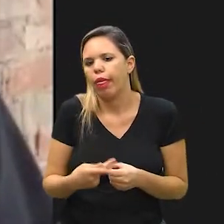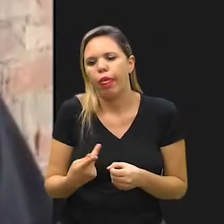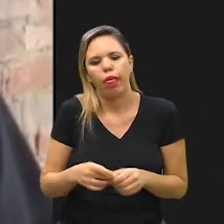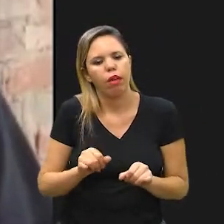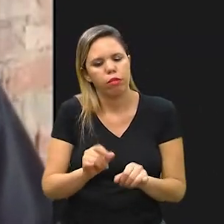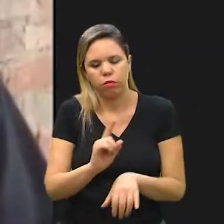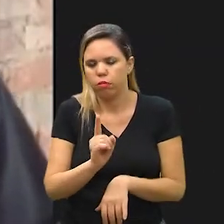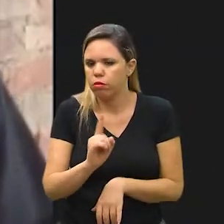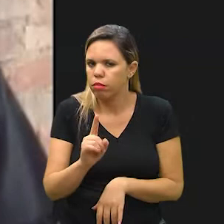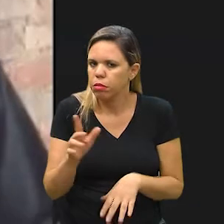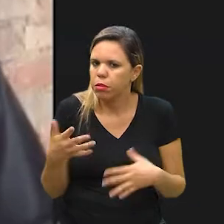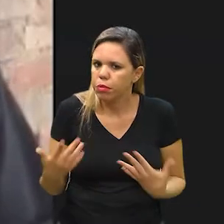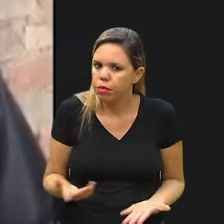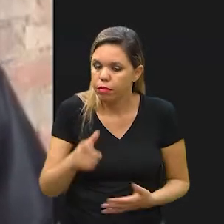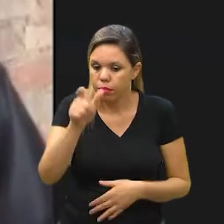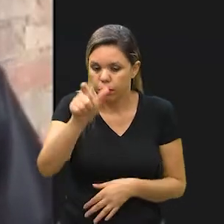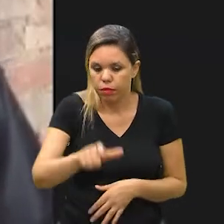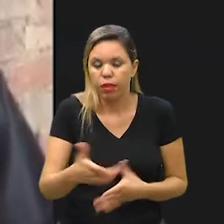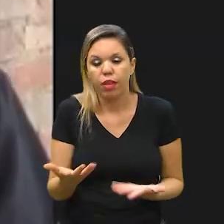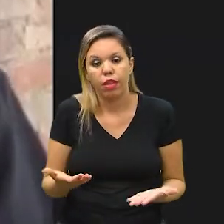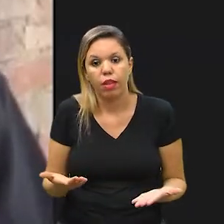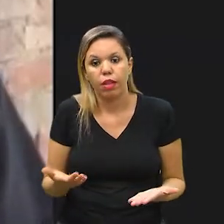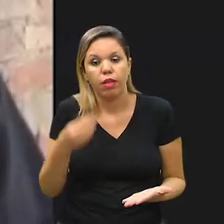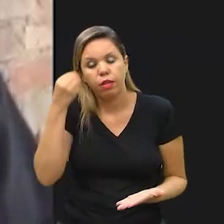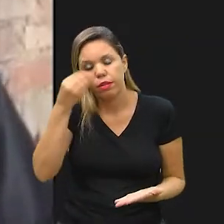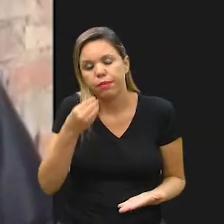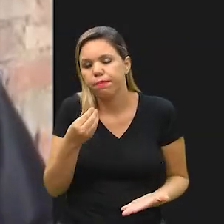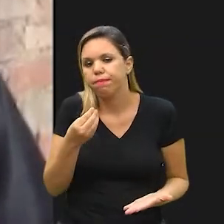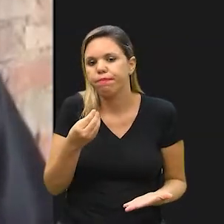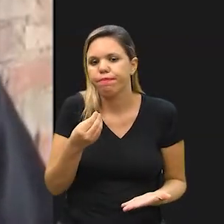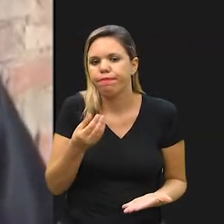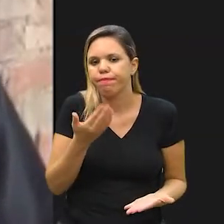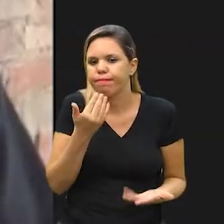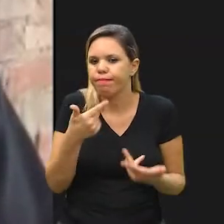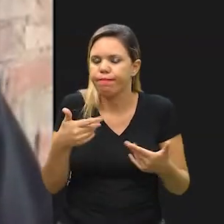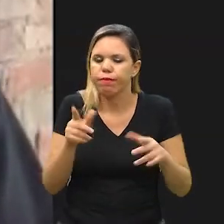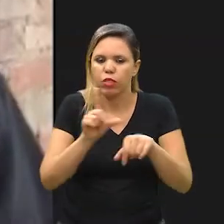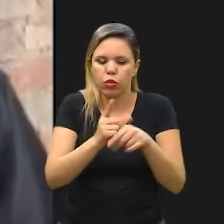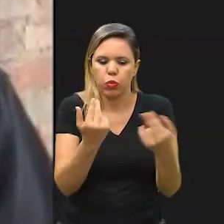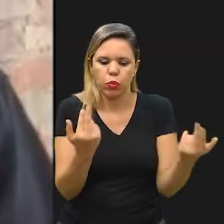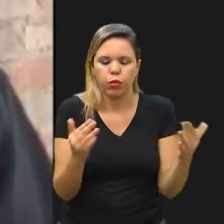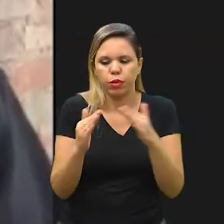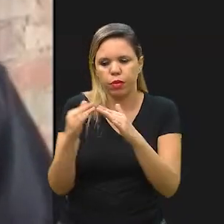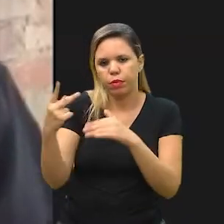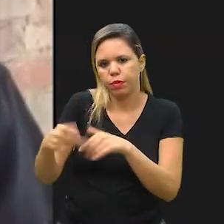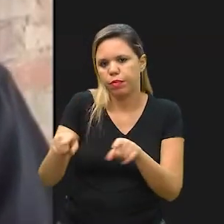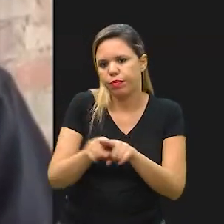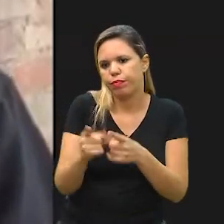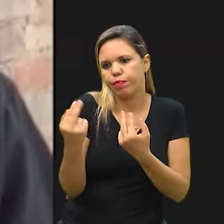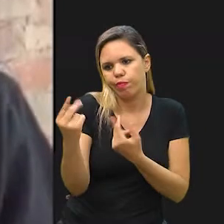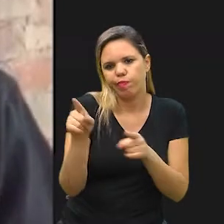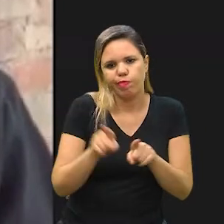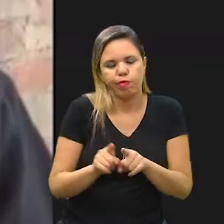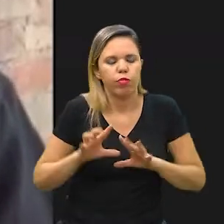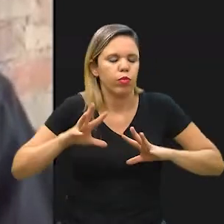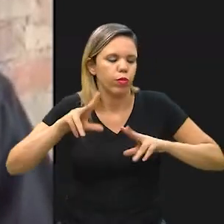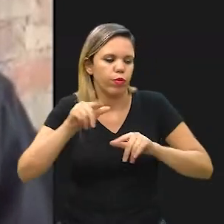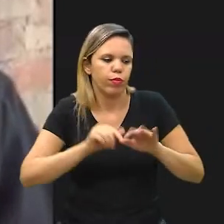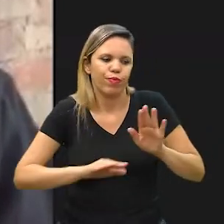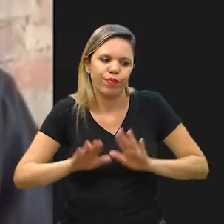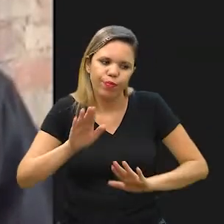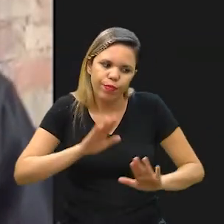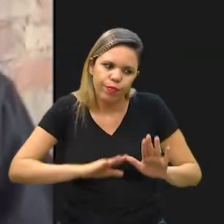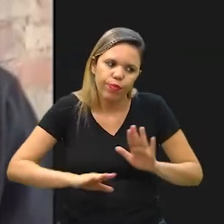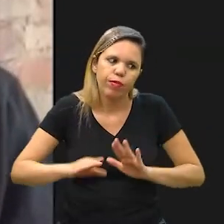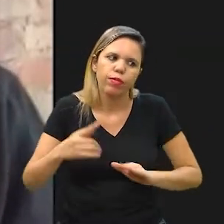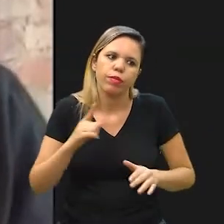supermercado, né? A pessoa quer ter o máximo de experiência que ela tem aqui na loja em casa, né? Então, assim, é tudo muito...